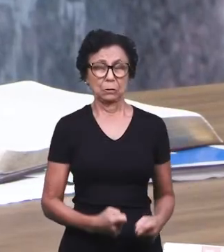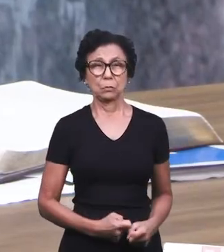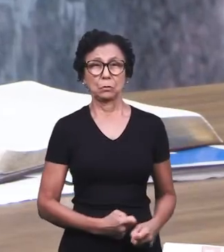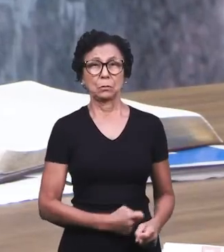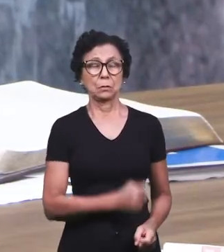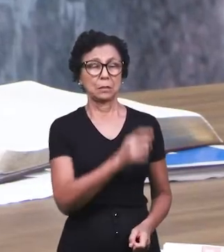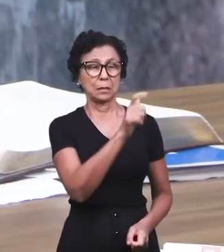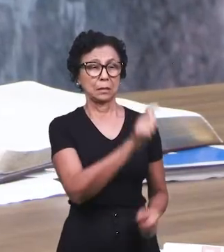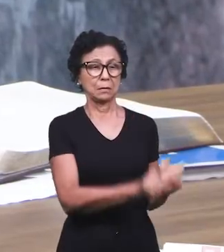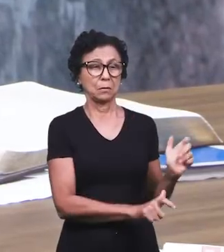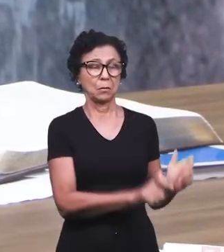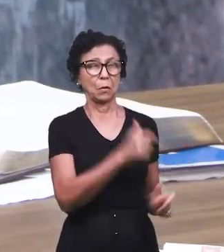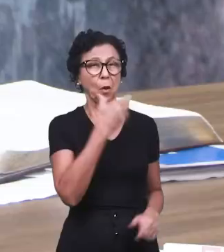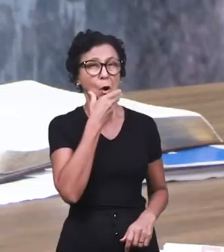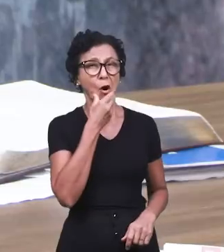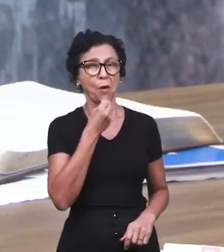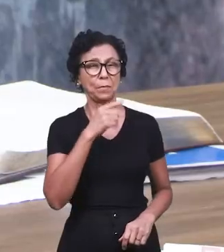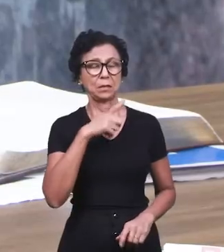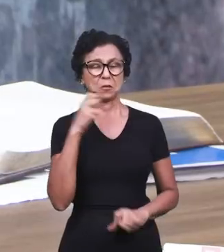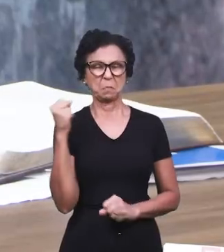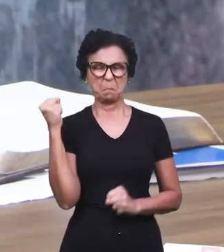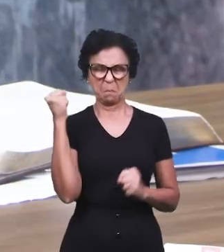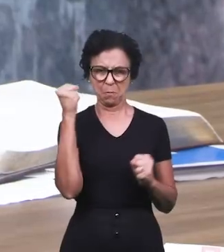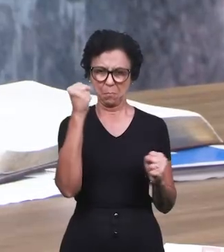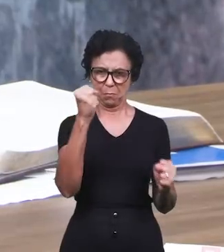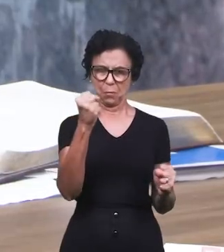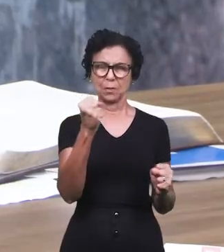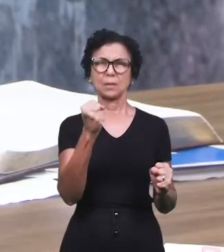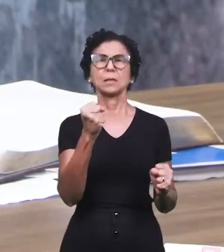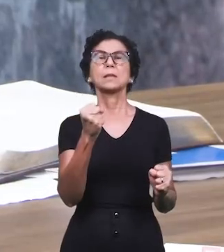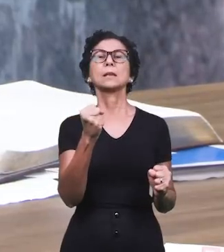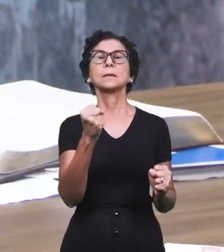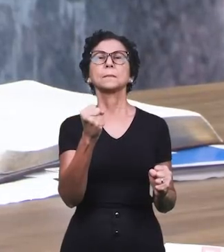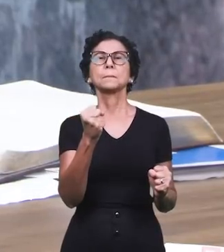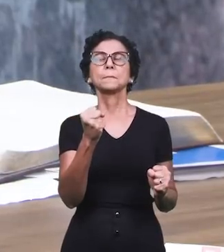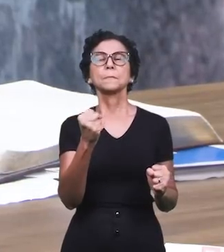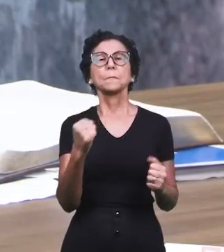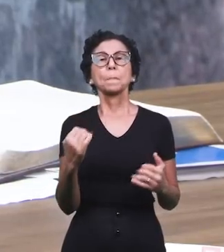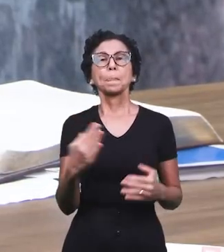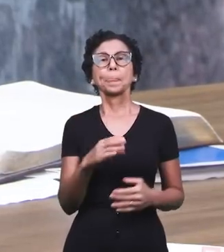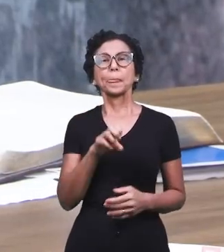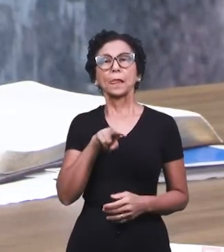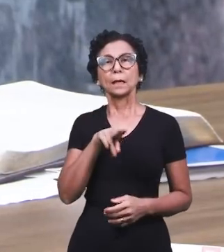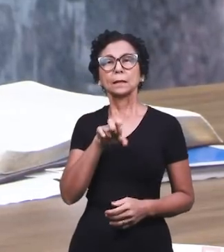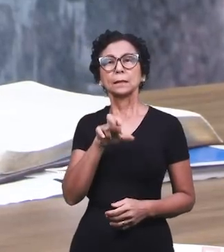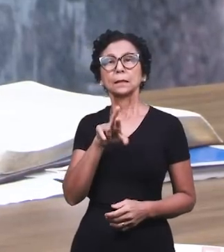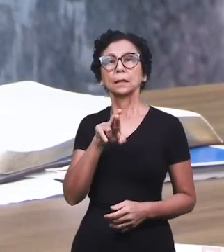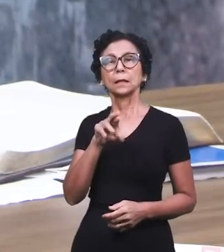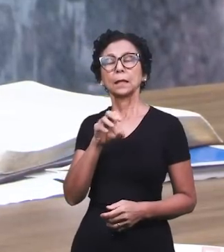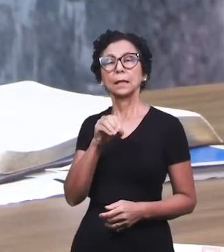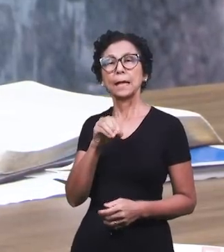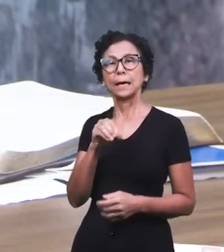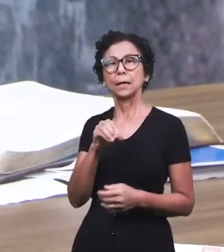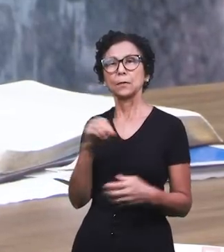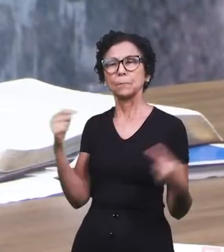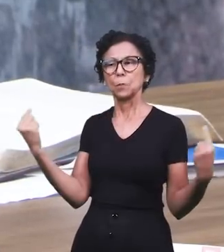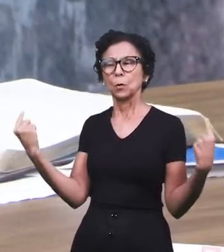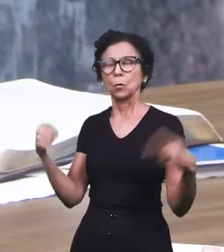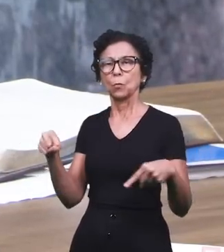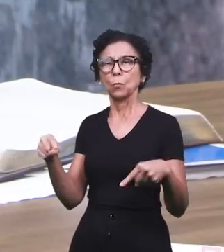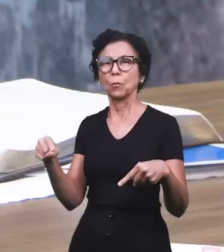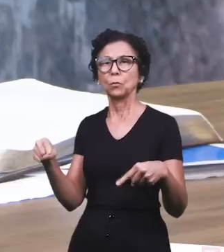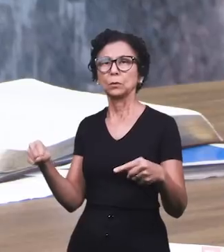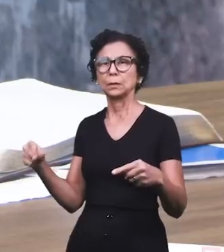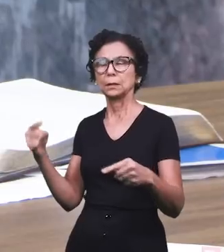que tinham poder praticamente absoluto em suas mãos, e Nero se volta contra os cristãos, cujo